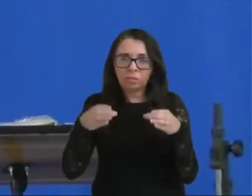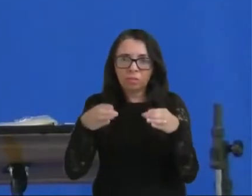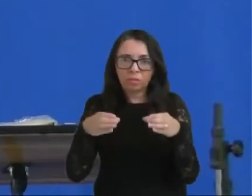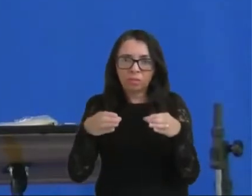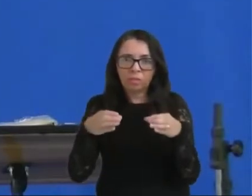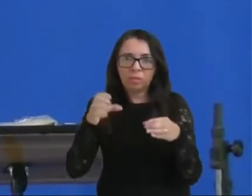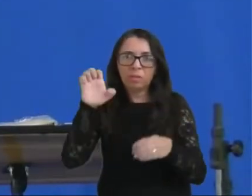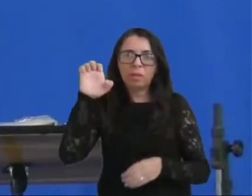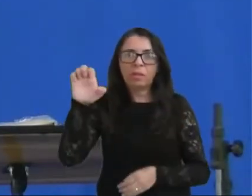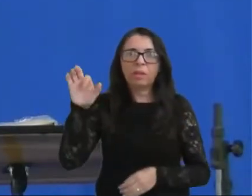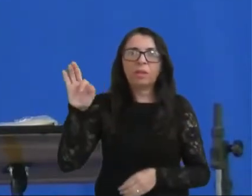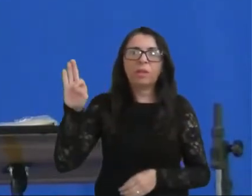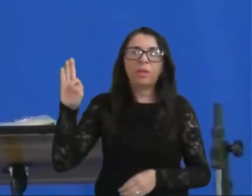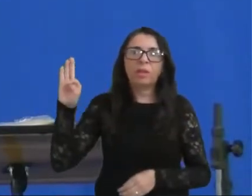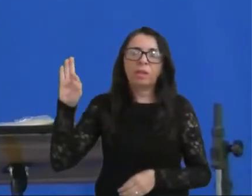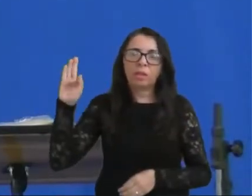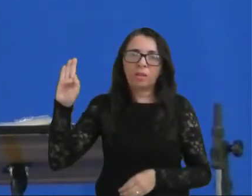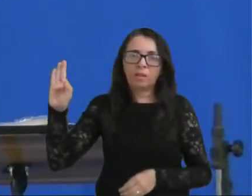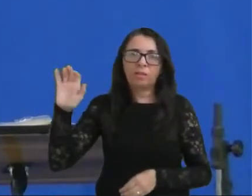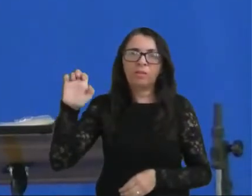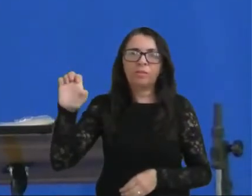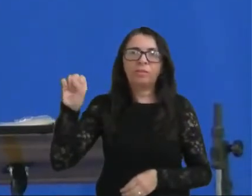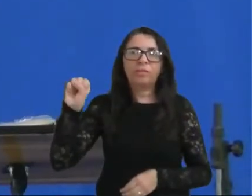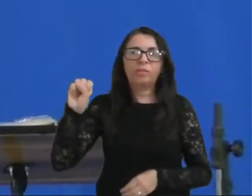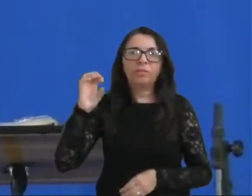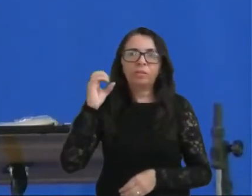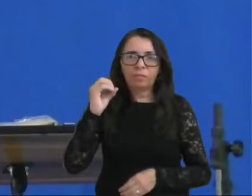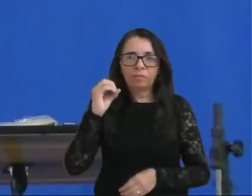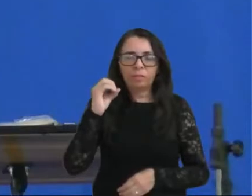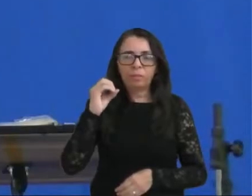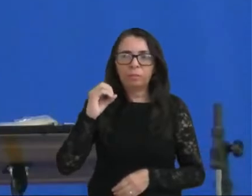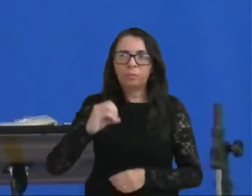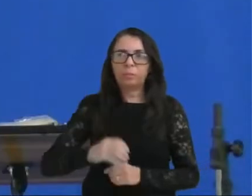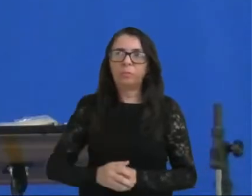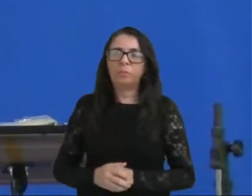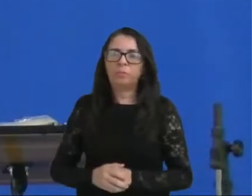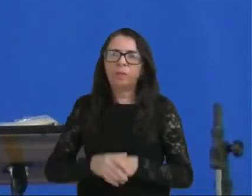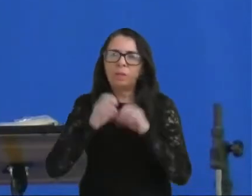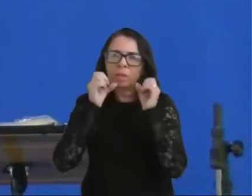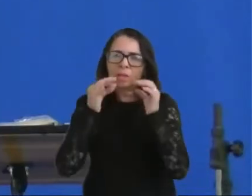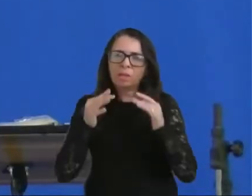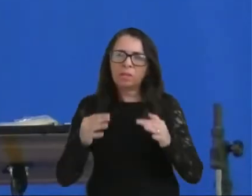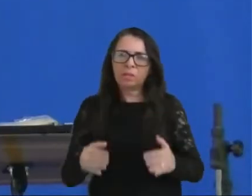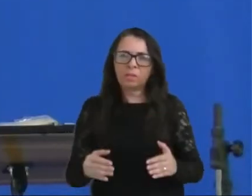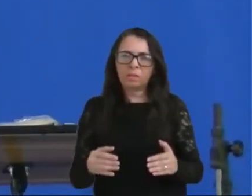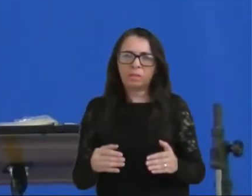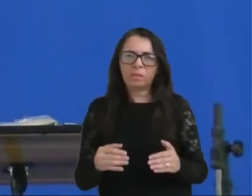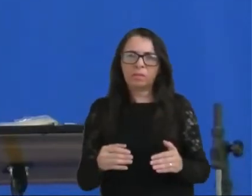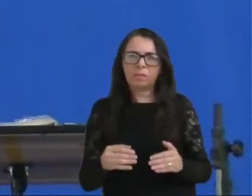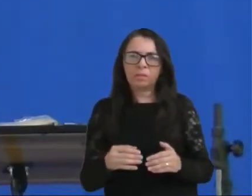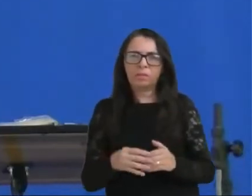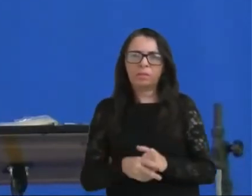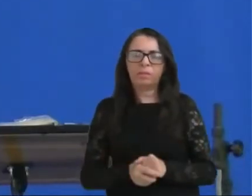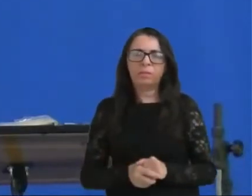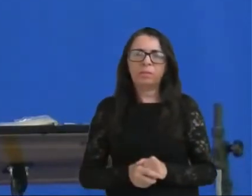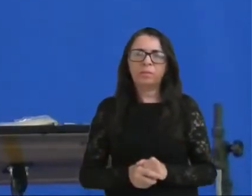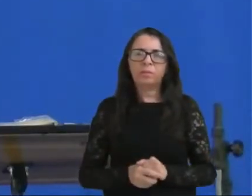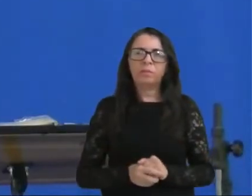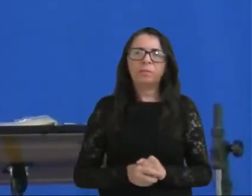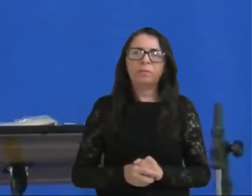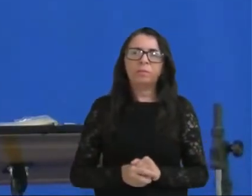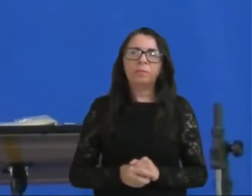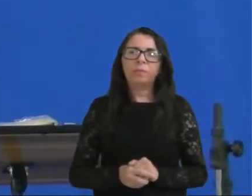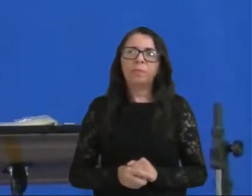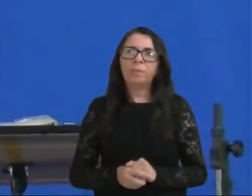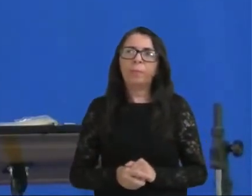da igreja em Éfeso, escreva: estas são as palavras daquele que tem as 7 estrelas em sua mão